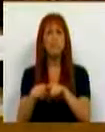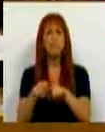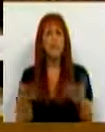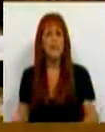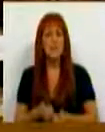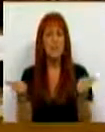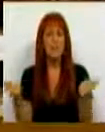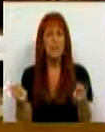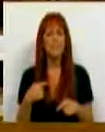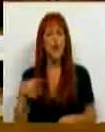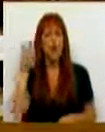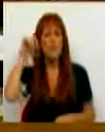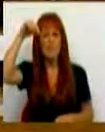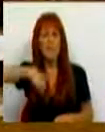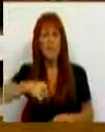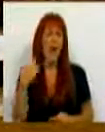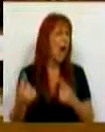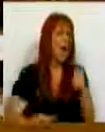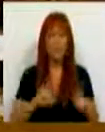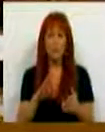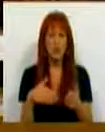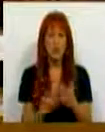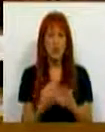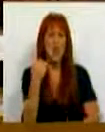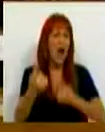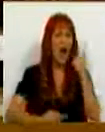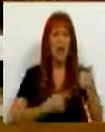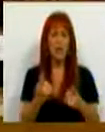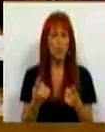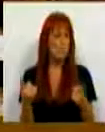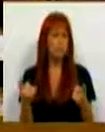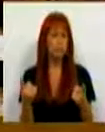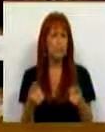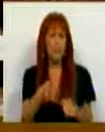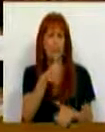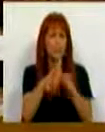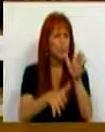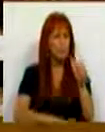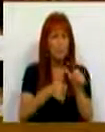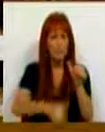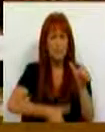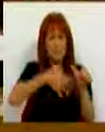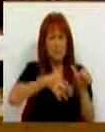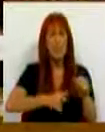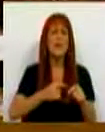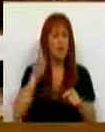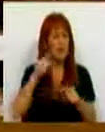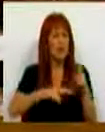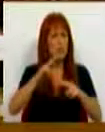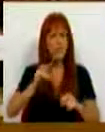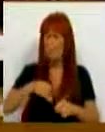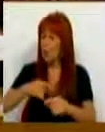políticas. E ouvimos aqui algumas propostas e alguns comentários importantes e construtivos,